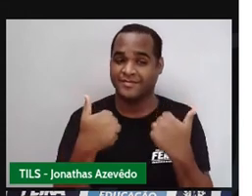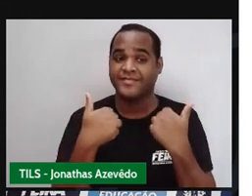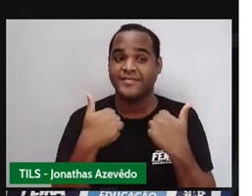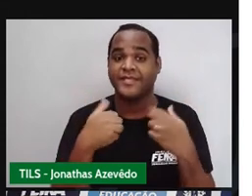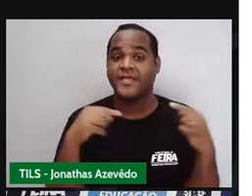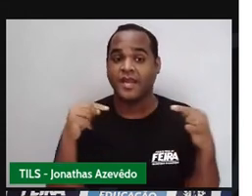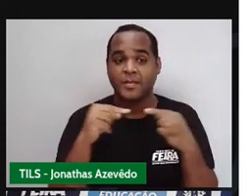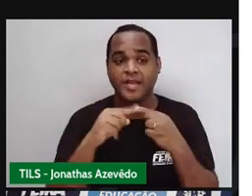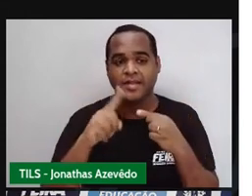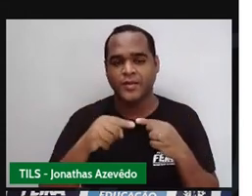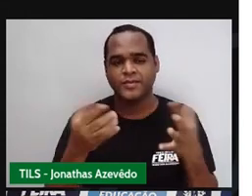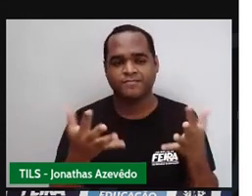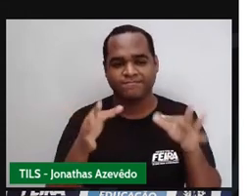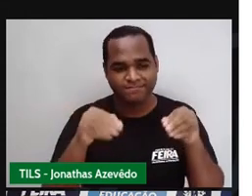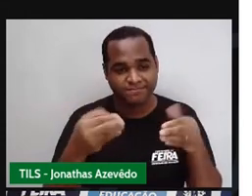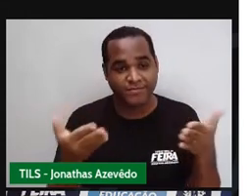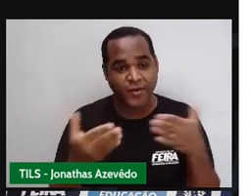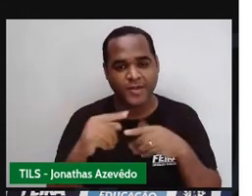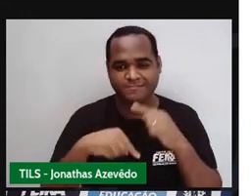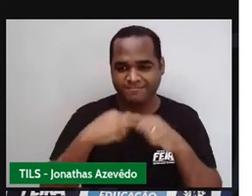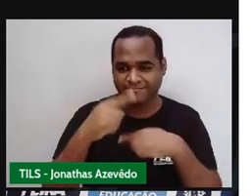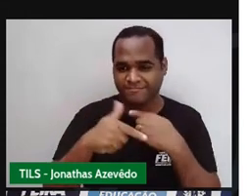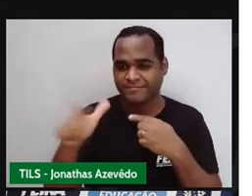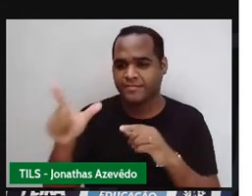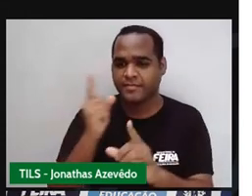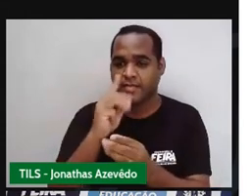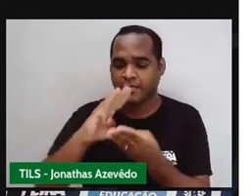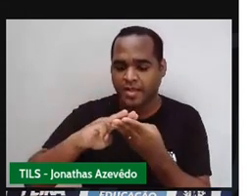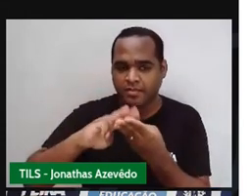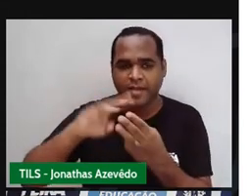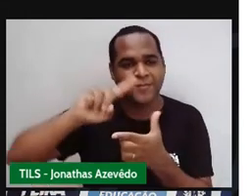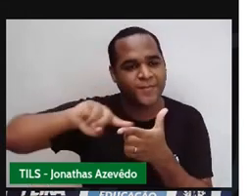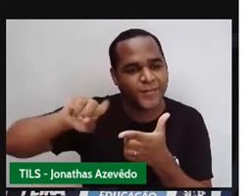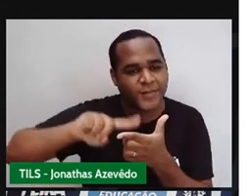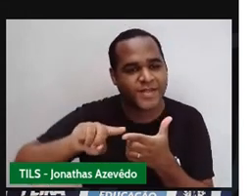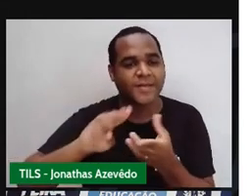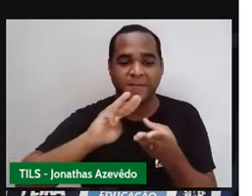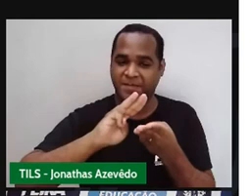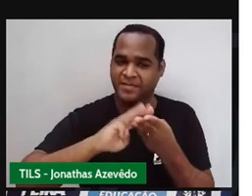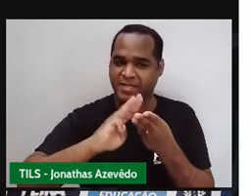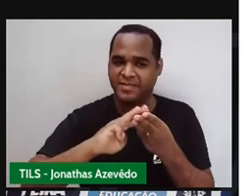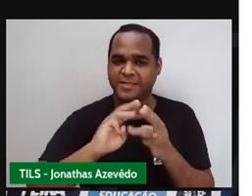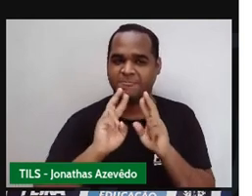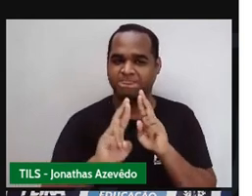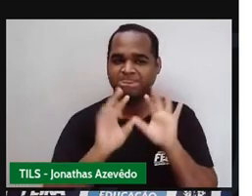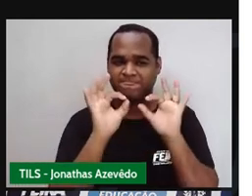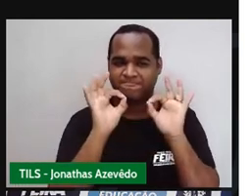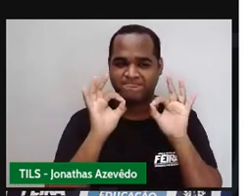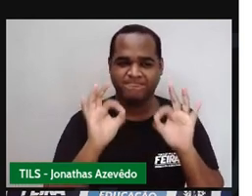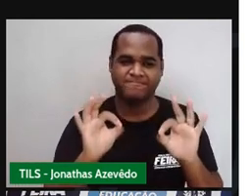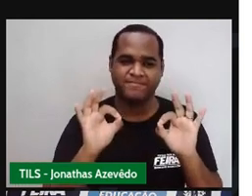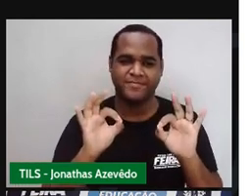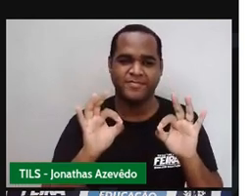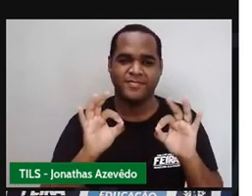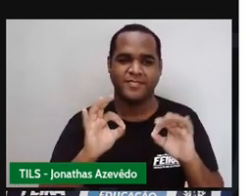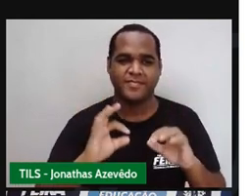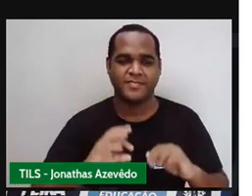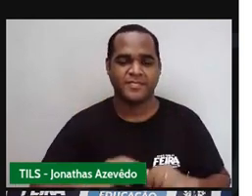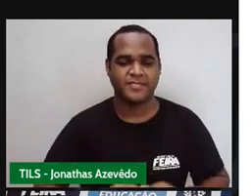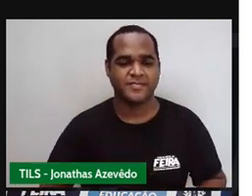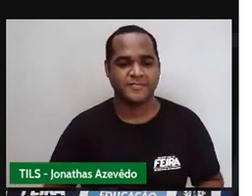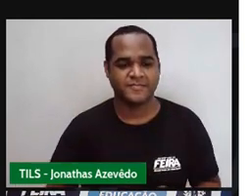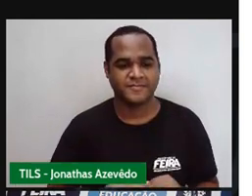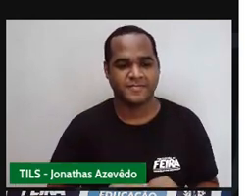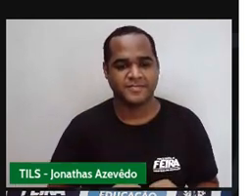aí a gente fica por aqui desde já até a próxima e não esquece mas tem mais que não é problema matemática é solução